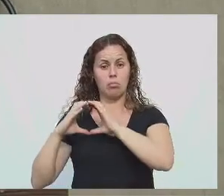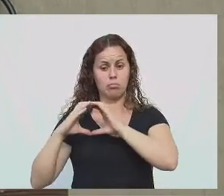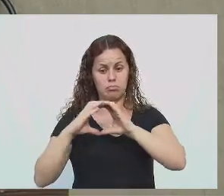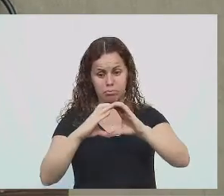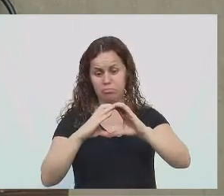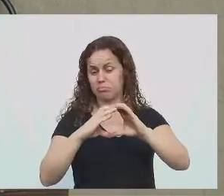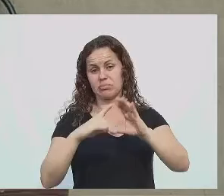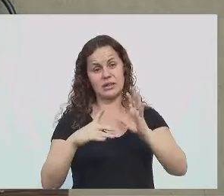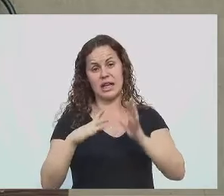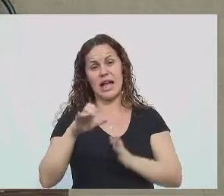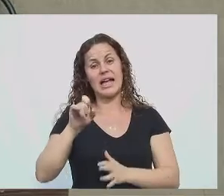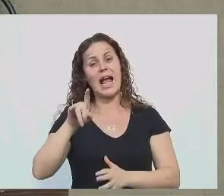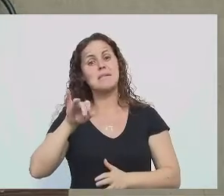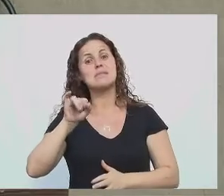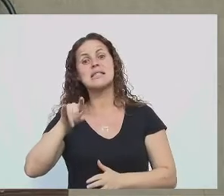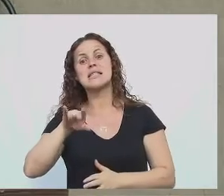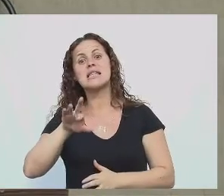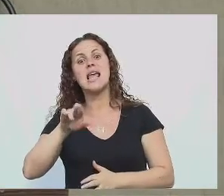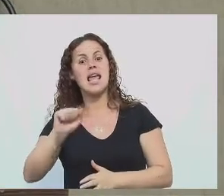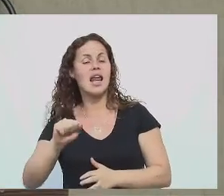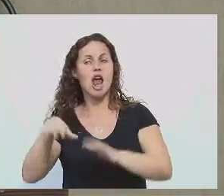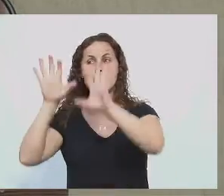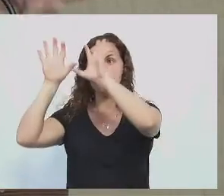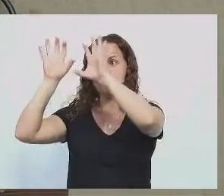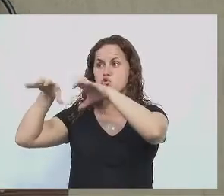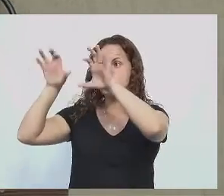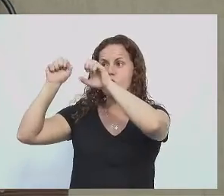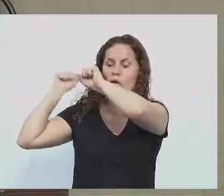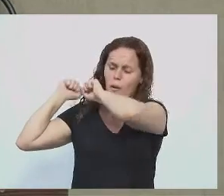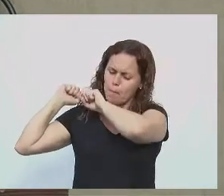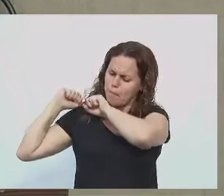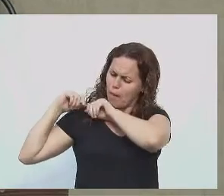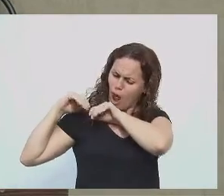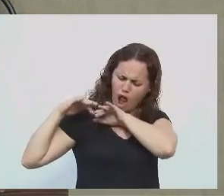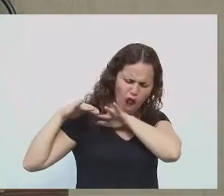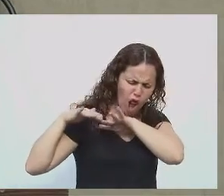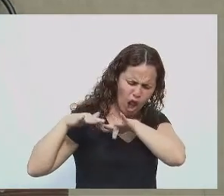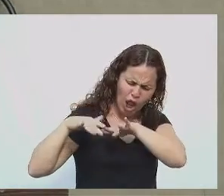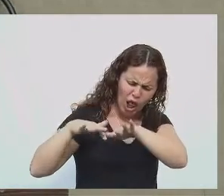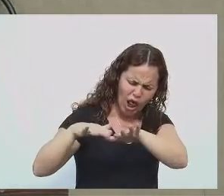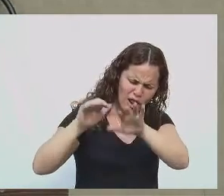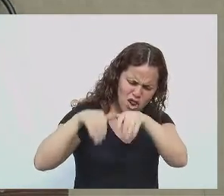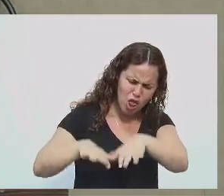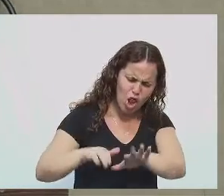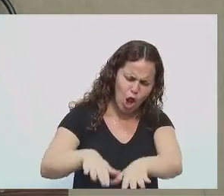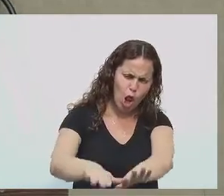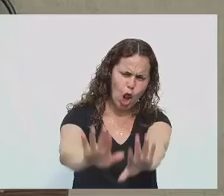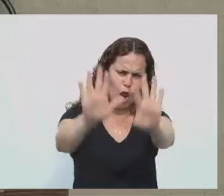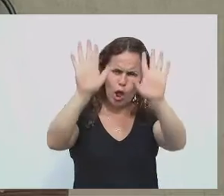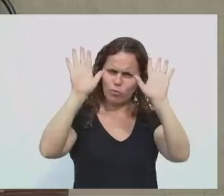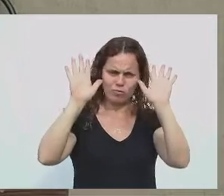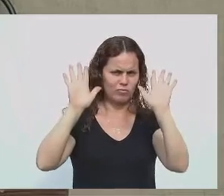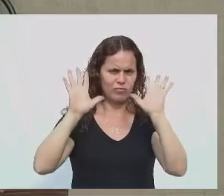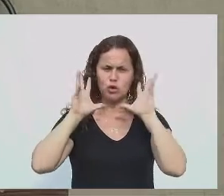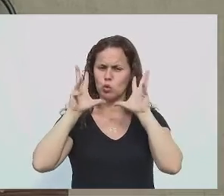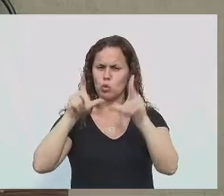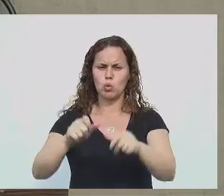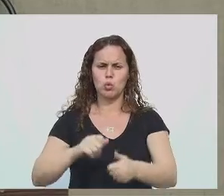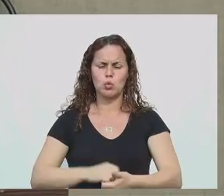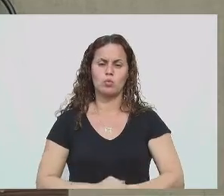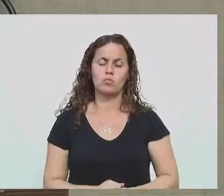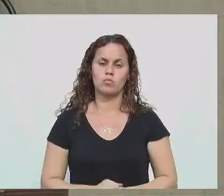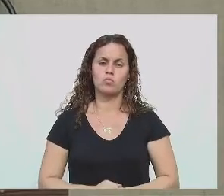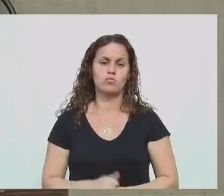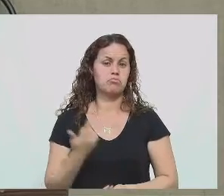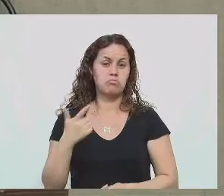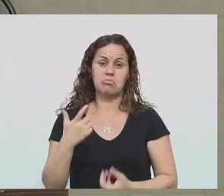cabeceira. Então, toda chuva que vem, ela leva tudo mesmo, não tem, isso é impossível, não tem como manter. Então, deixar claro